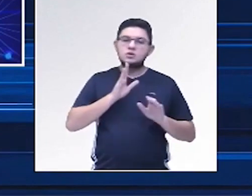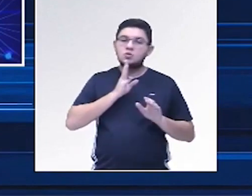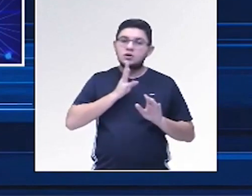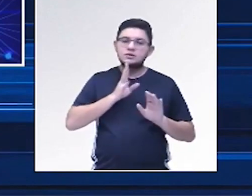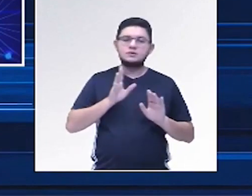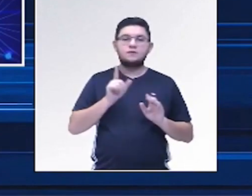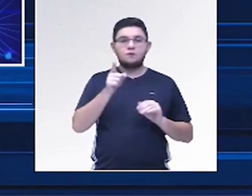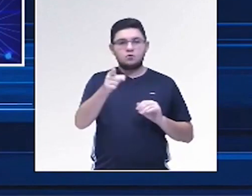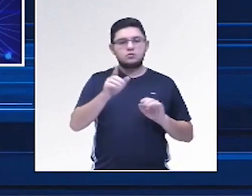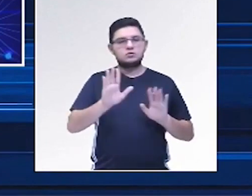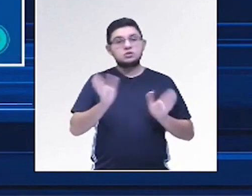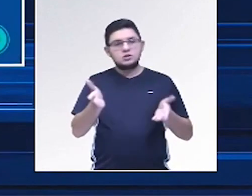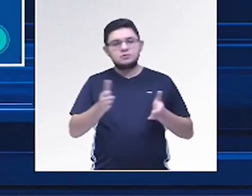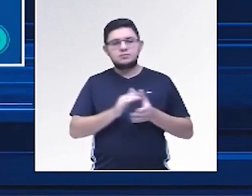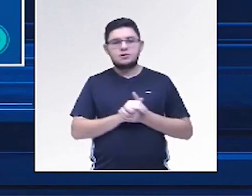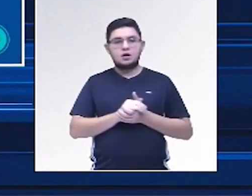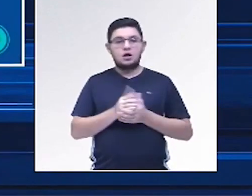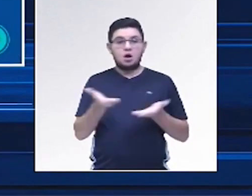comigo.